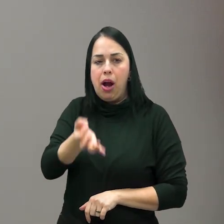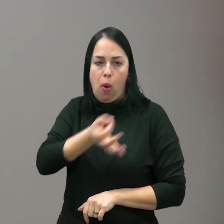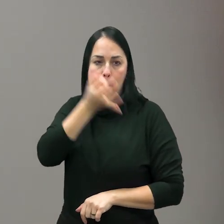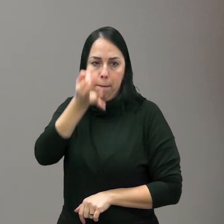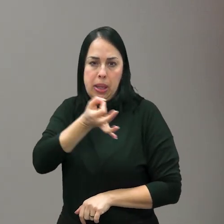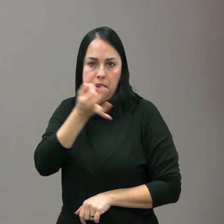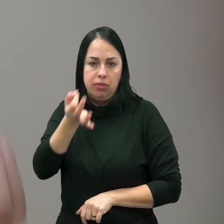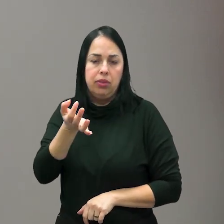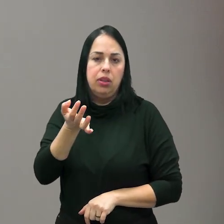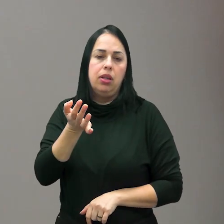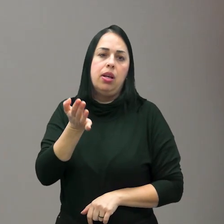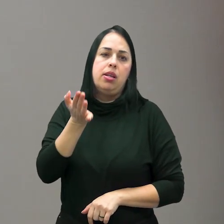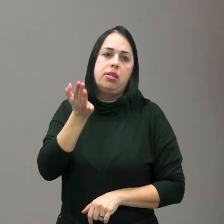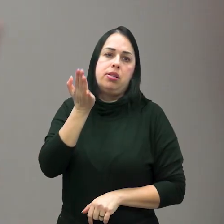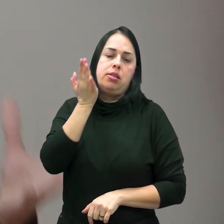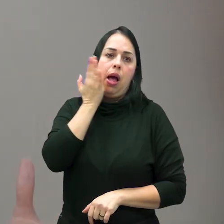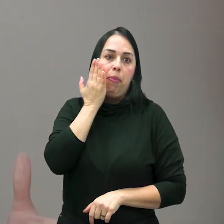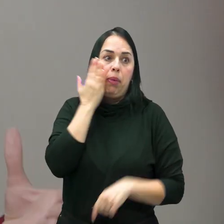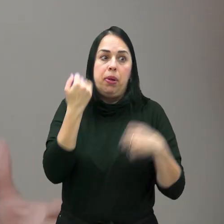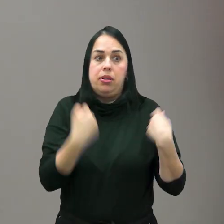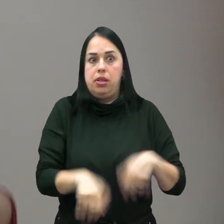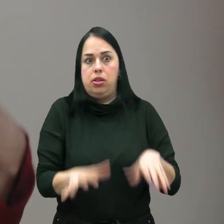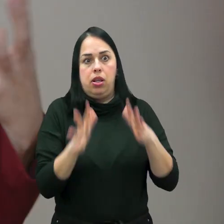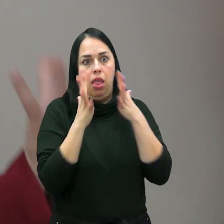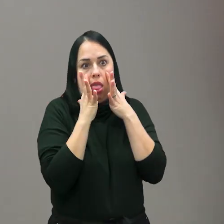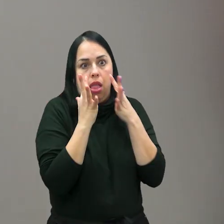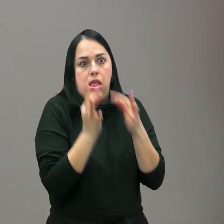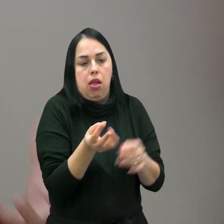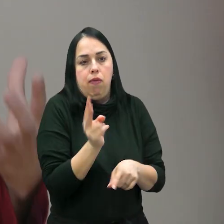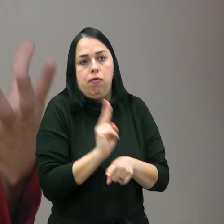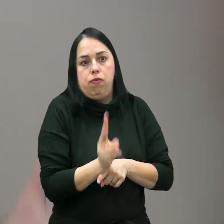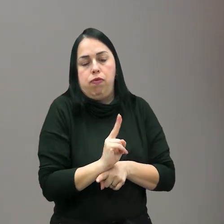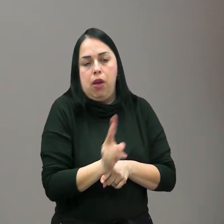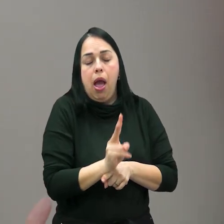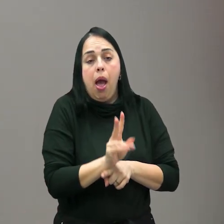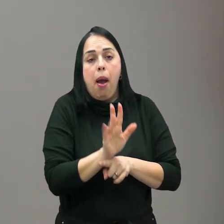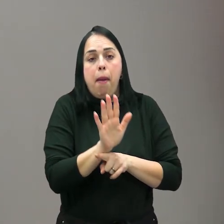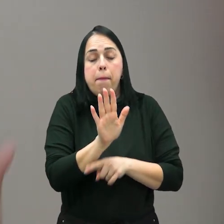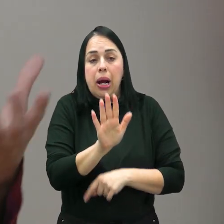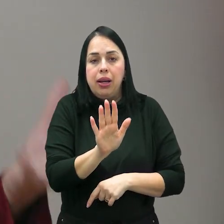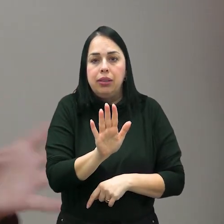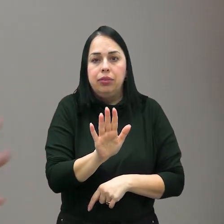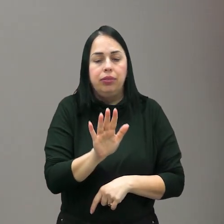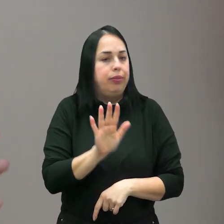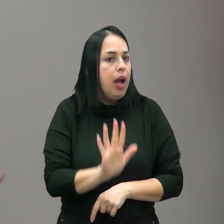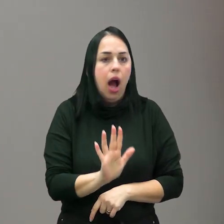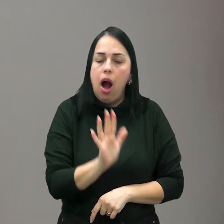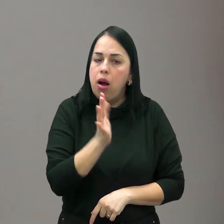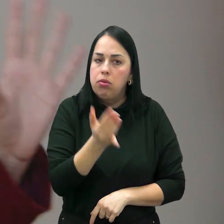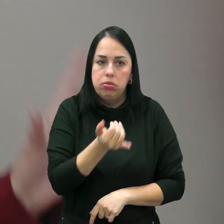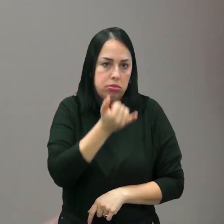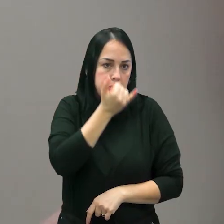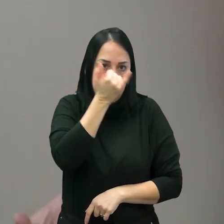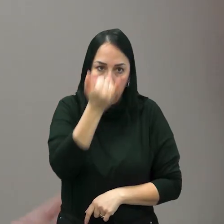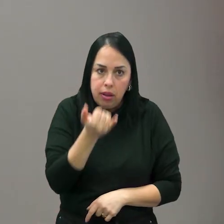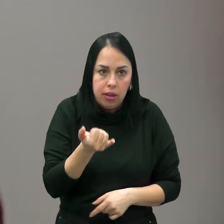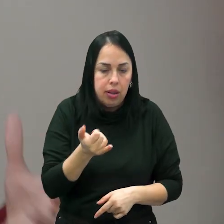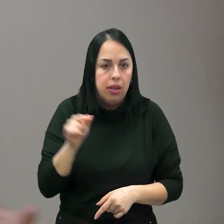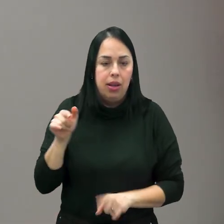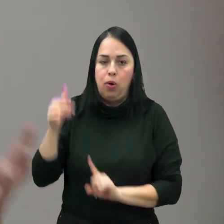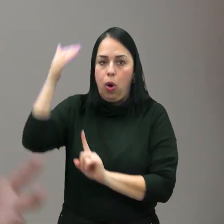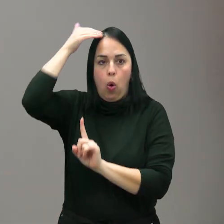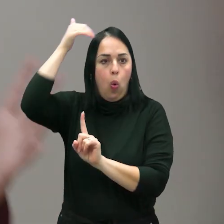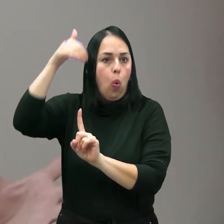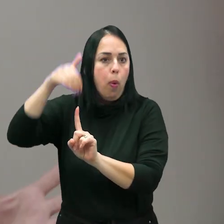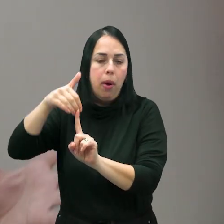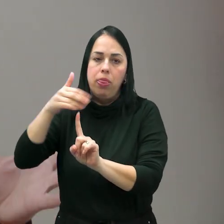da mãe, né? A gente sabe que não dá mesmo para descuidar de uma criança, mas também, né, foi uma fatalidade, não dá